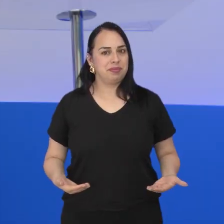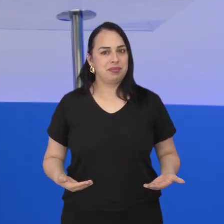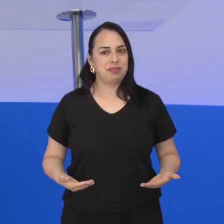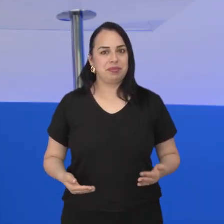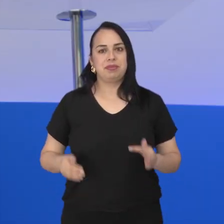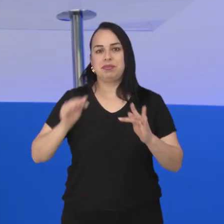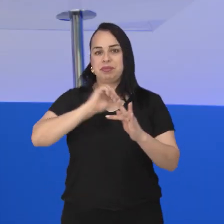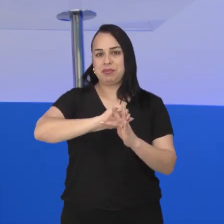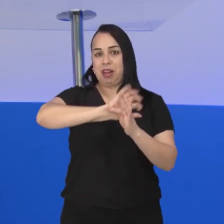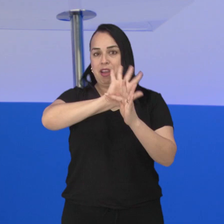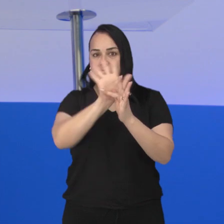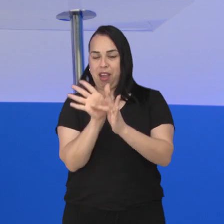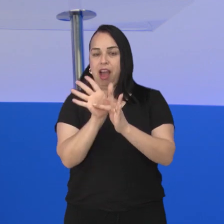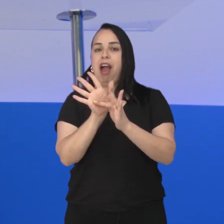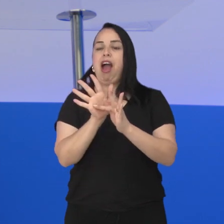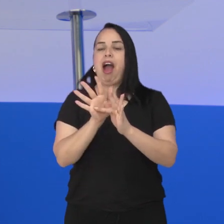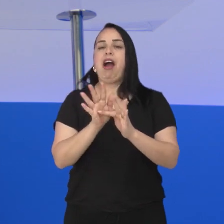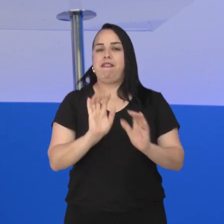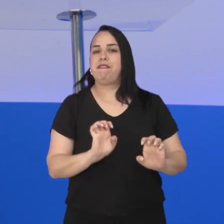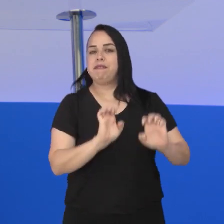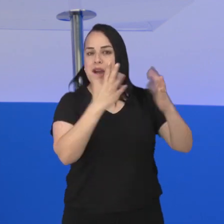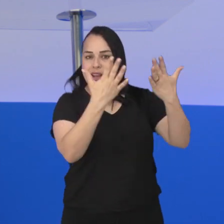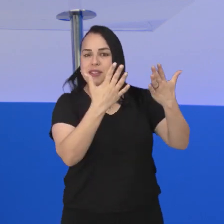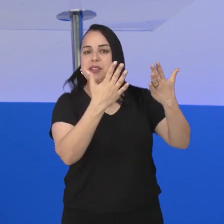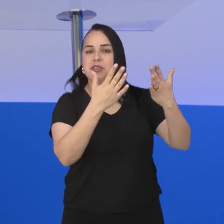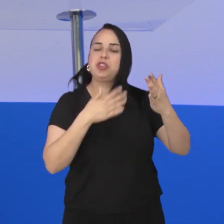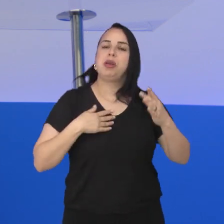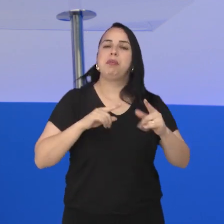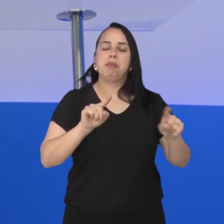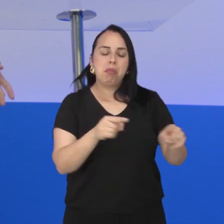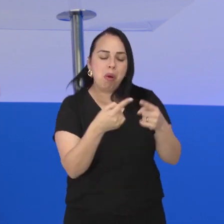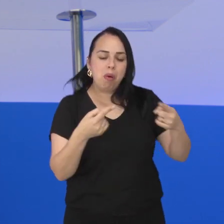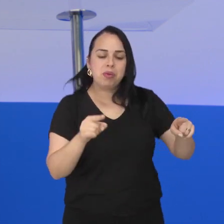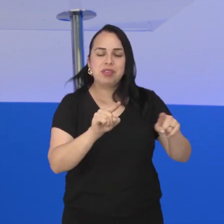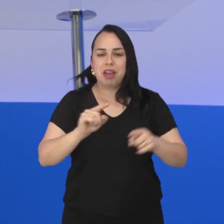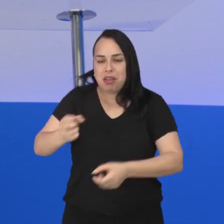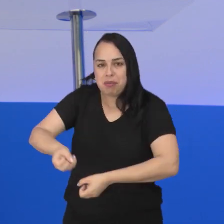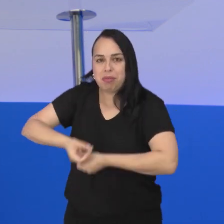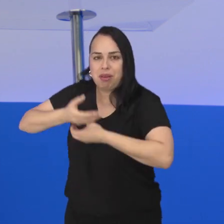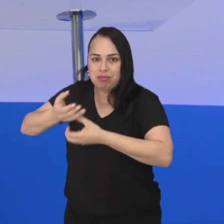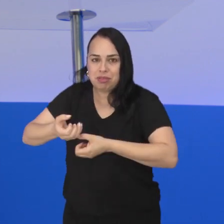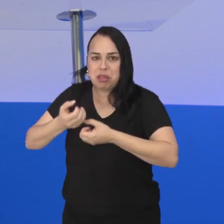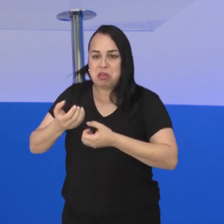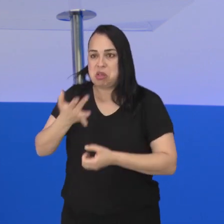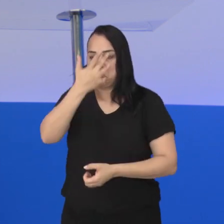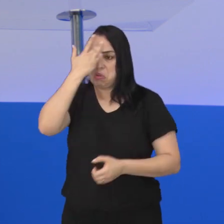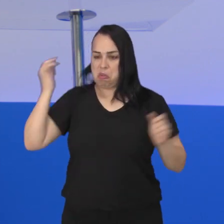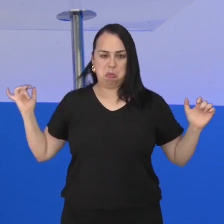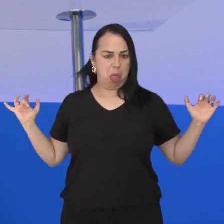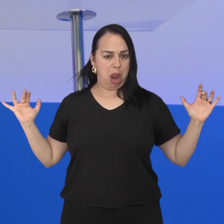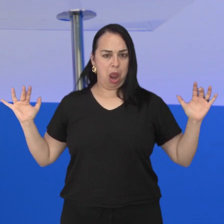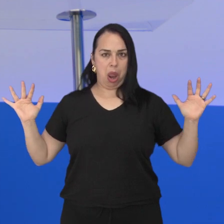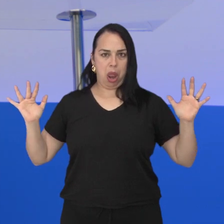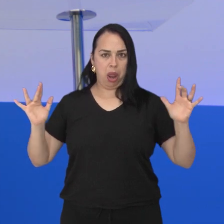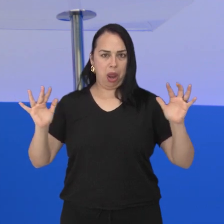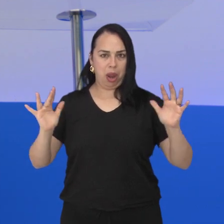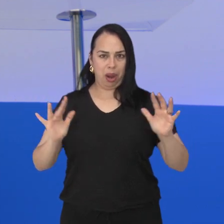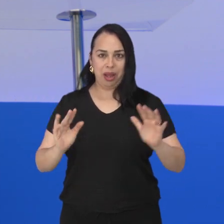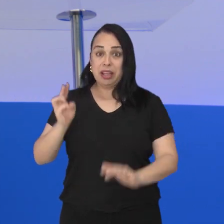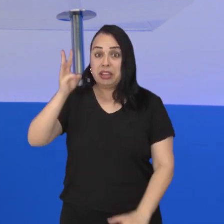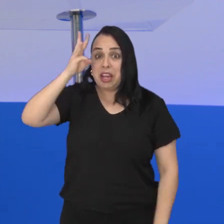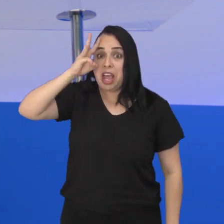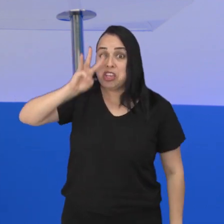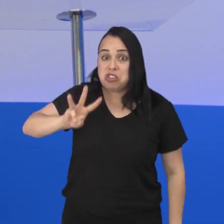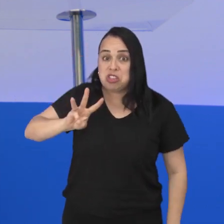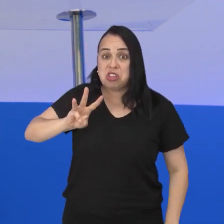E a FLIM, a Festa Litero-Musical aqui de São José, reuniu milhares de pessoas em 3 dias de